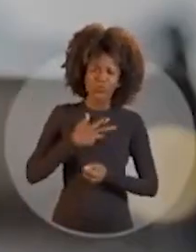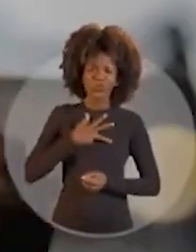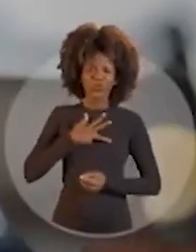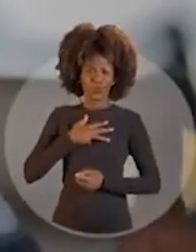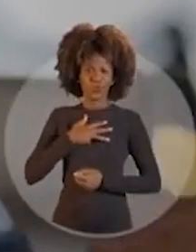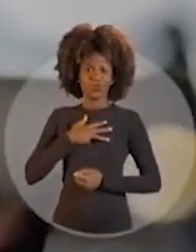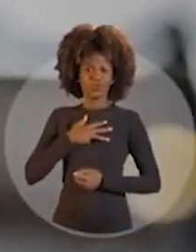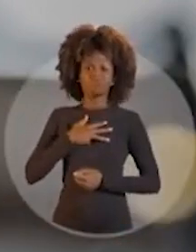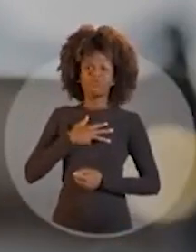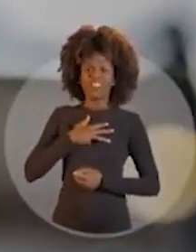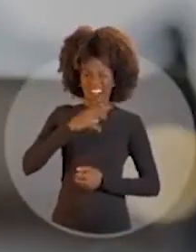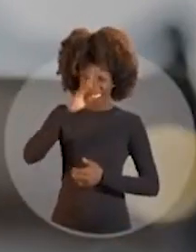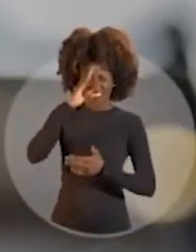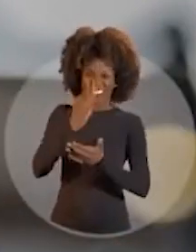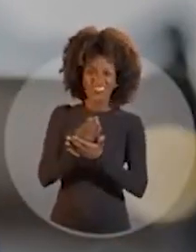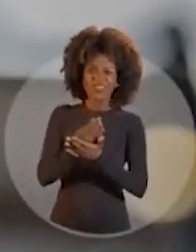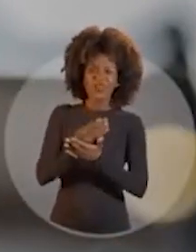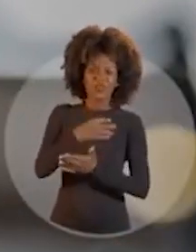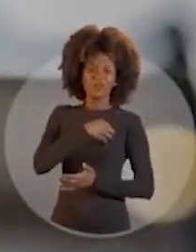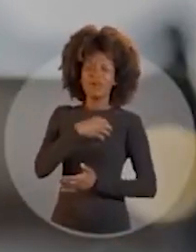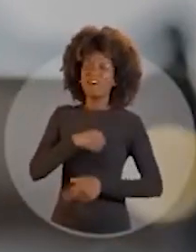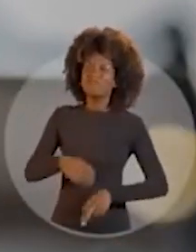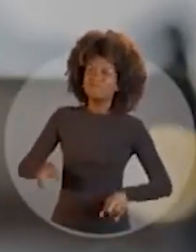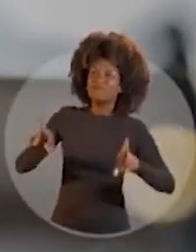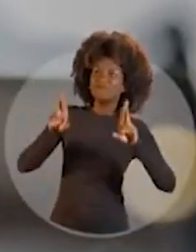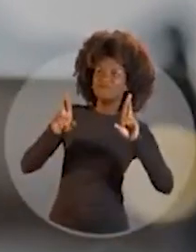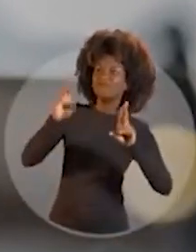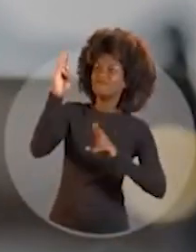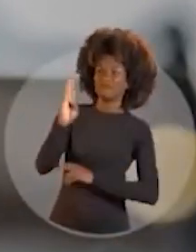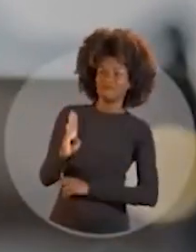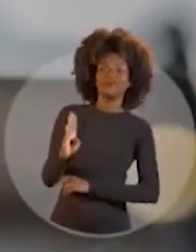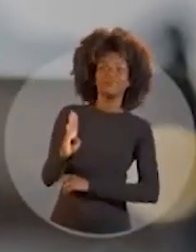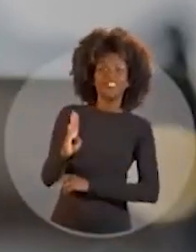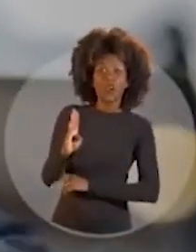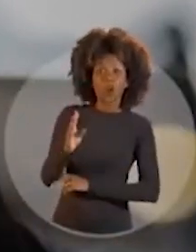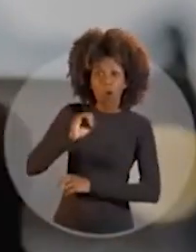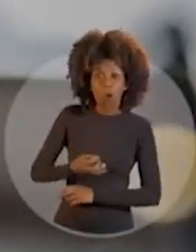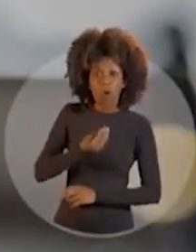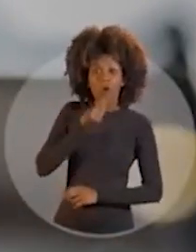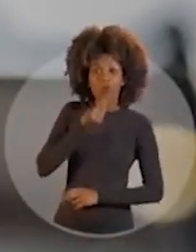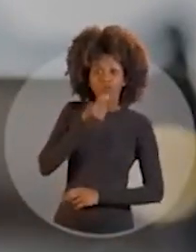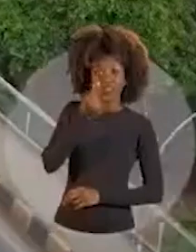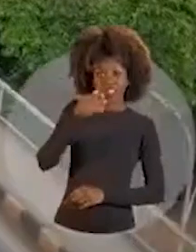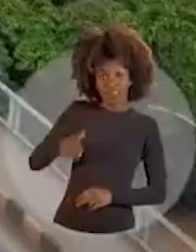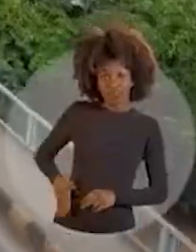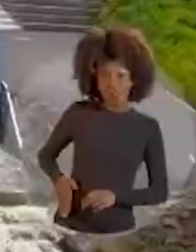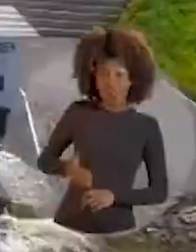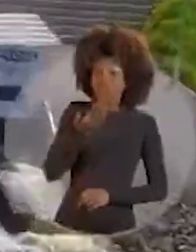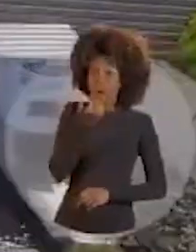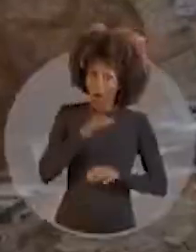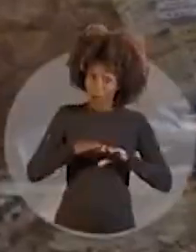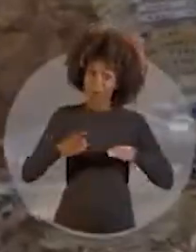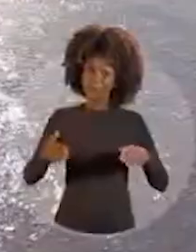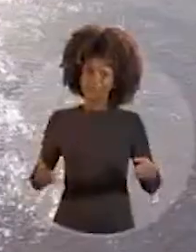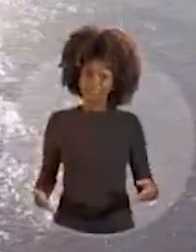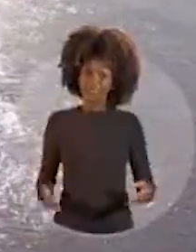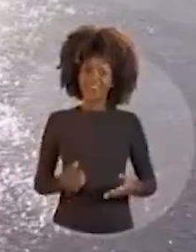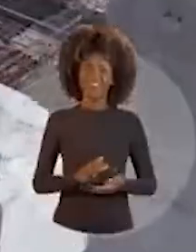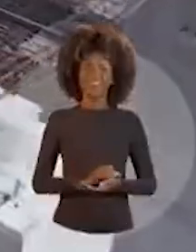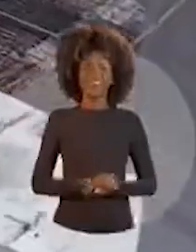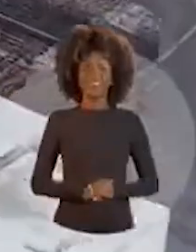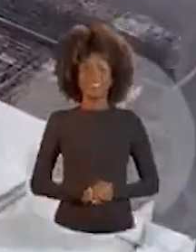Lula, o Brasil da esperança. Com oportunidade, dinheiro no bolso e comida na mesa. Pra fazer